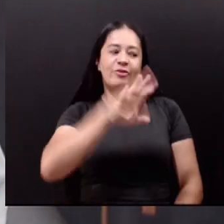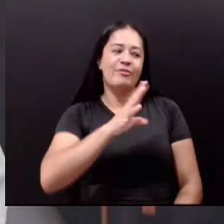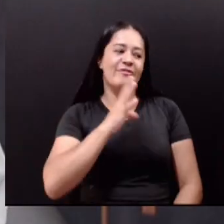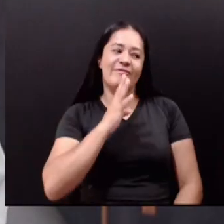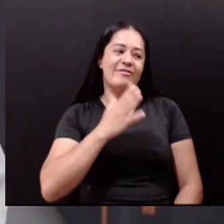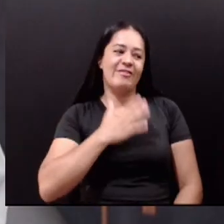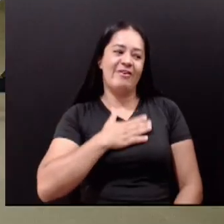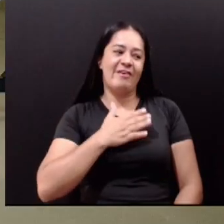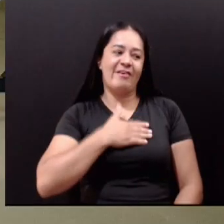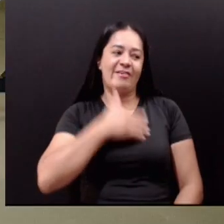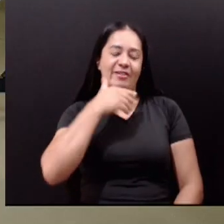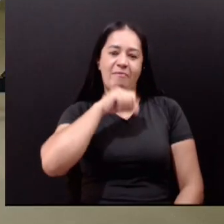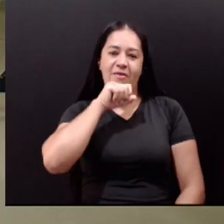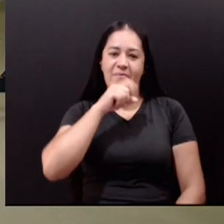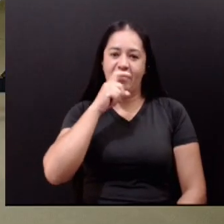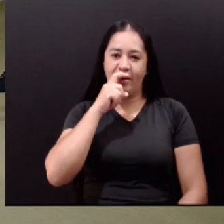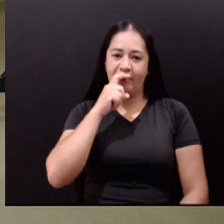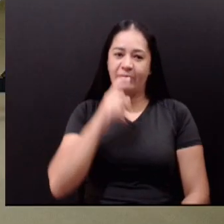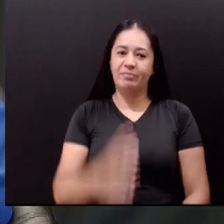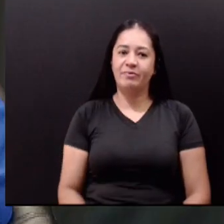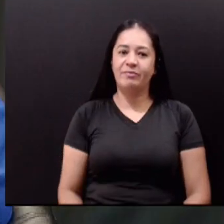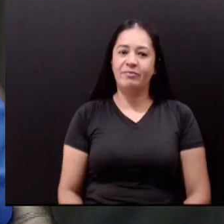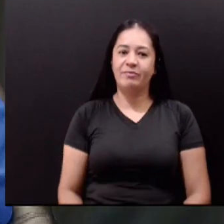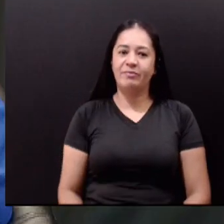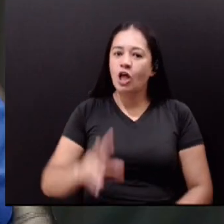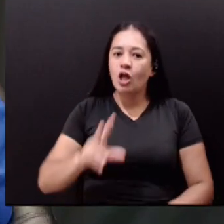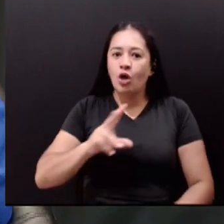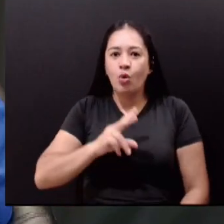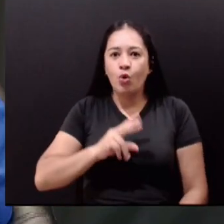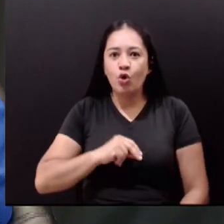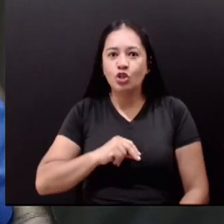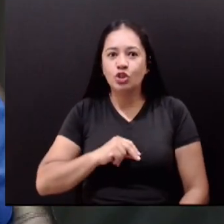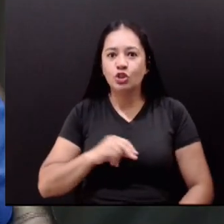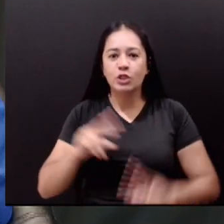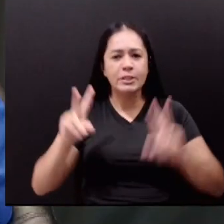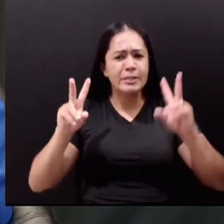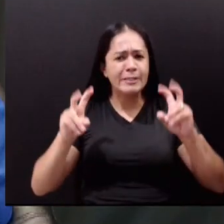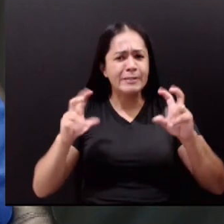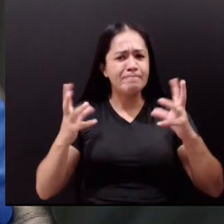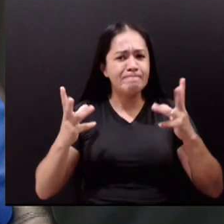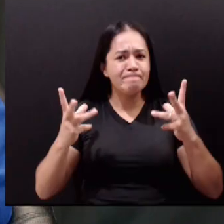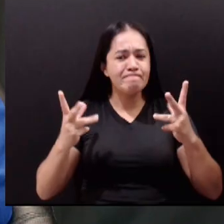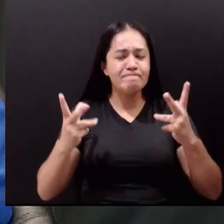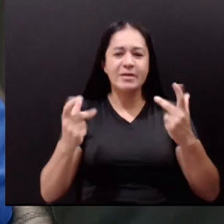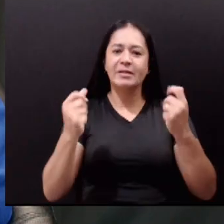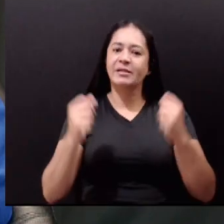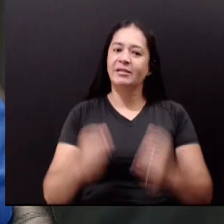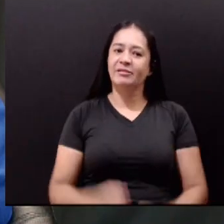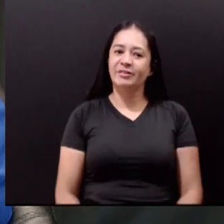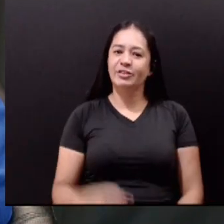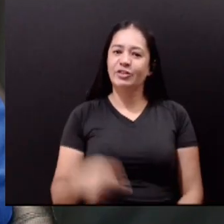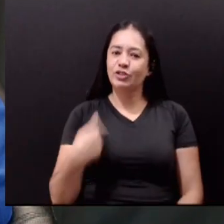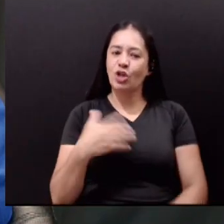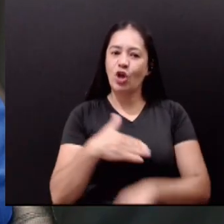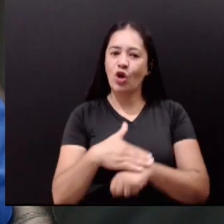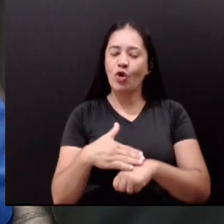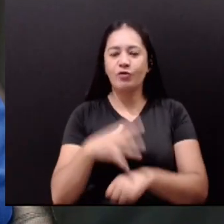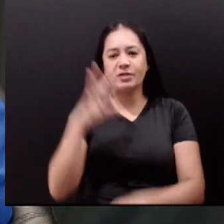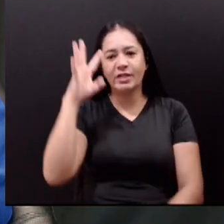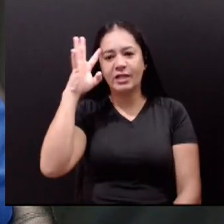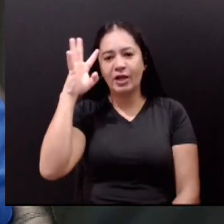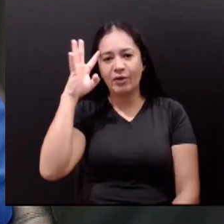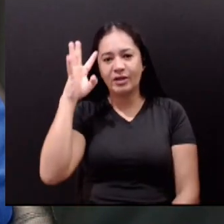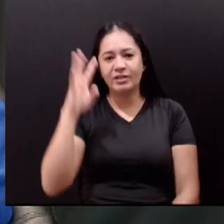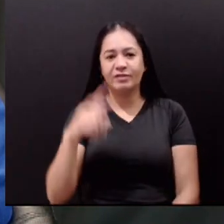mãe. Gente, que assunto, né, que assunto para a gente conversar nessa quarta-feira, manhã de quarta-feira. A gente está aqui com